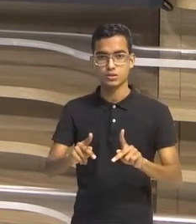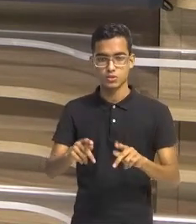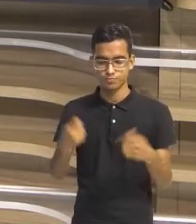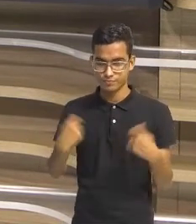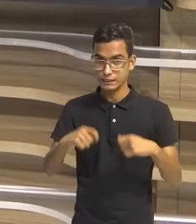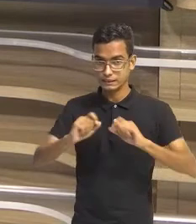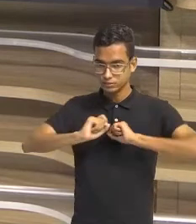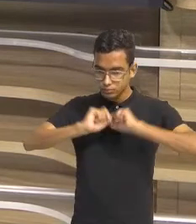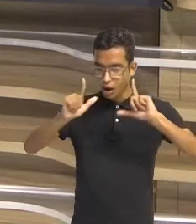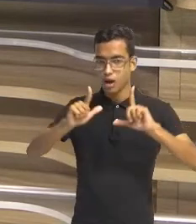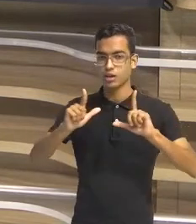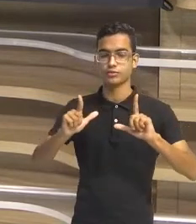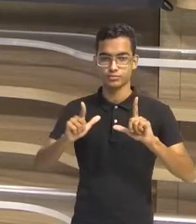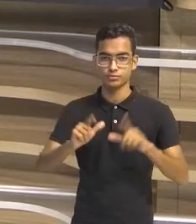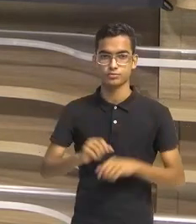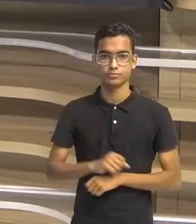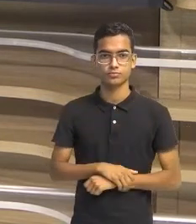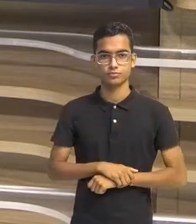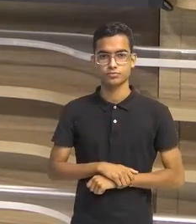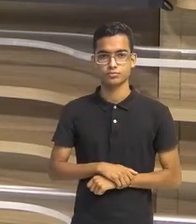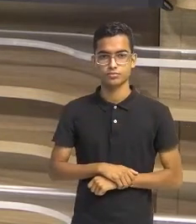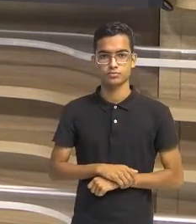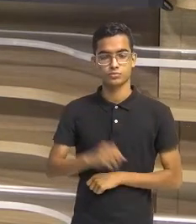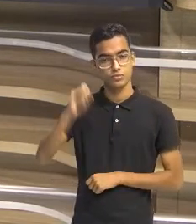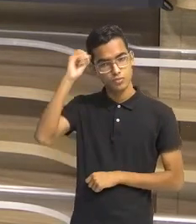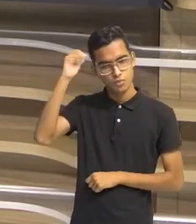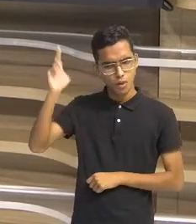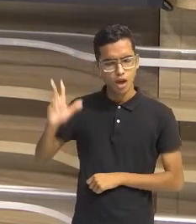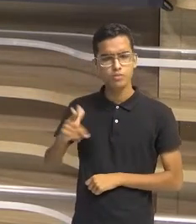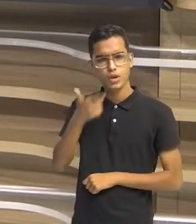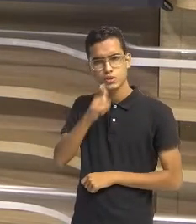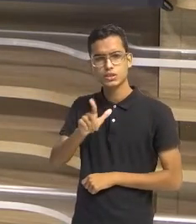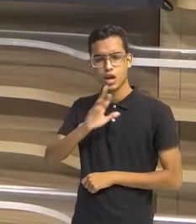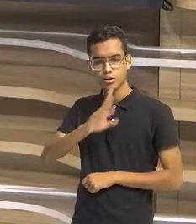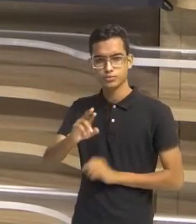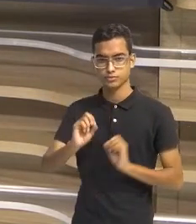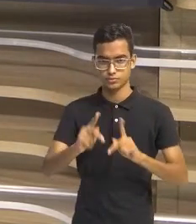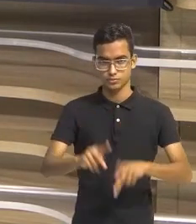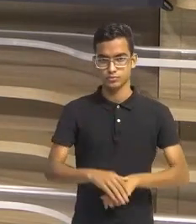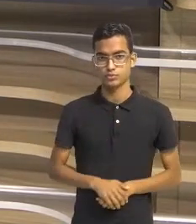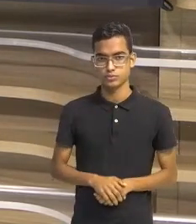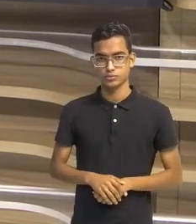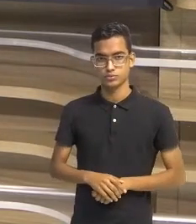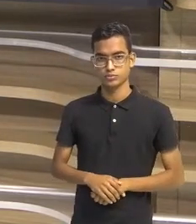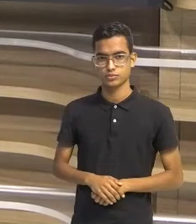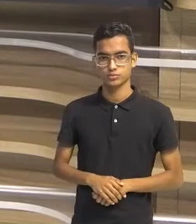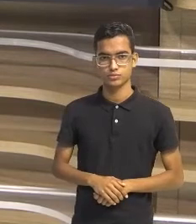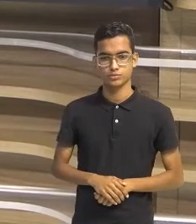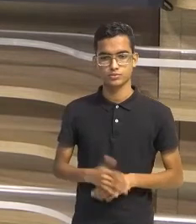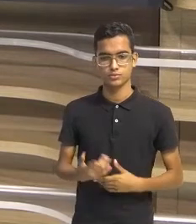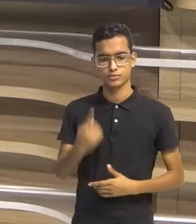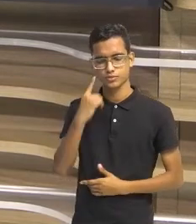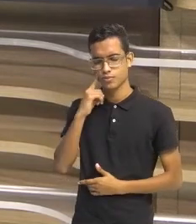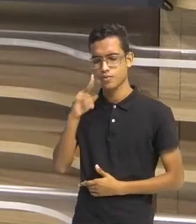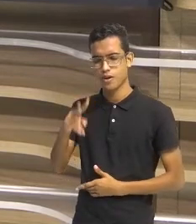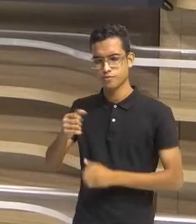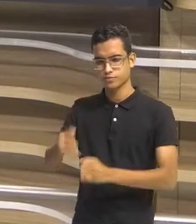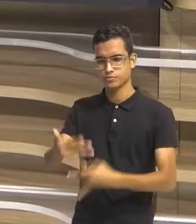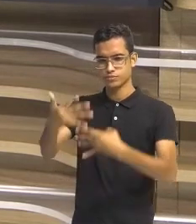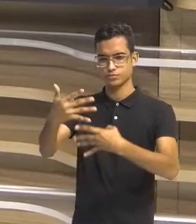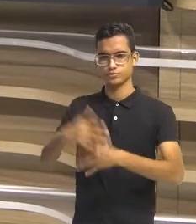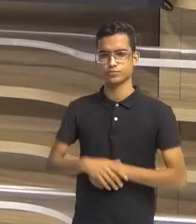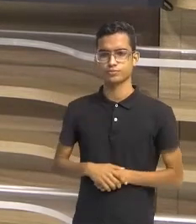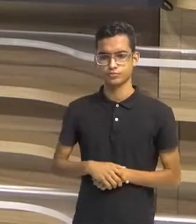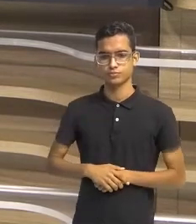tem que estar esperto, tá? Com relação também a essas nomenclaturas. Bom, bora dar uma olhadinha aí o que vocês andaram respondendo? Começando aí